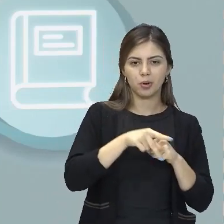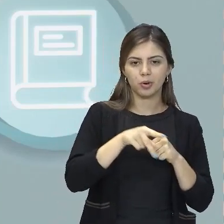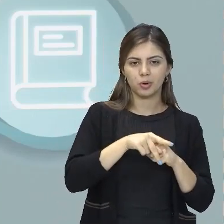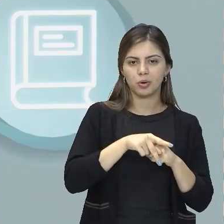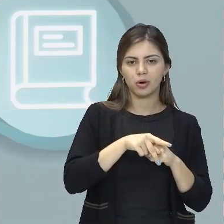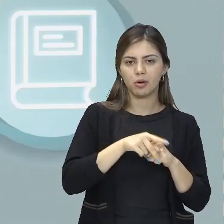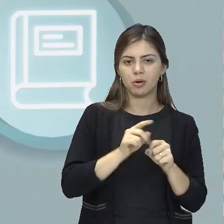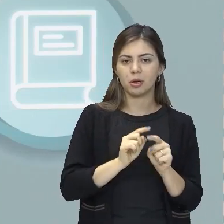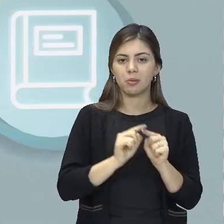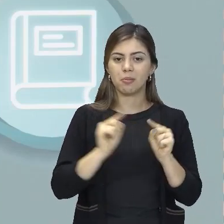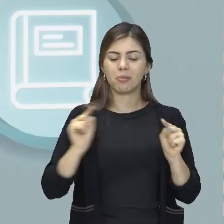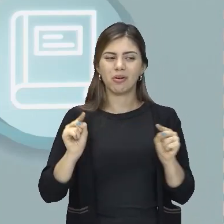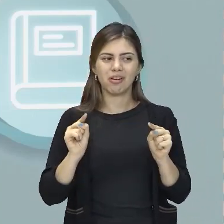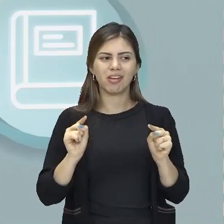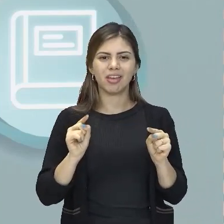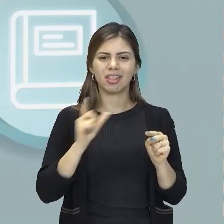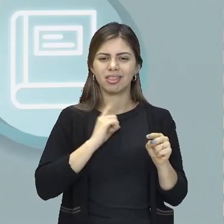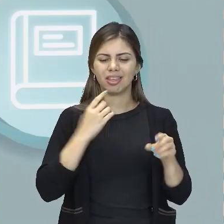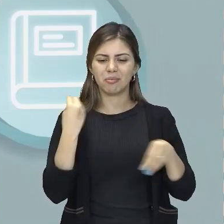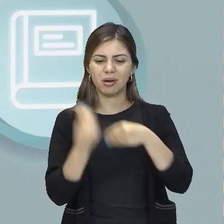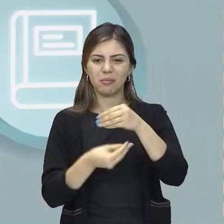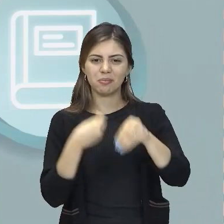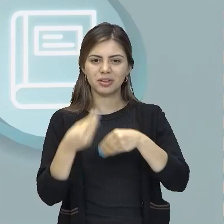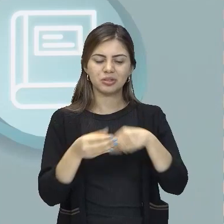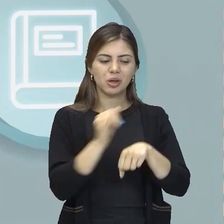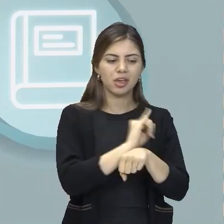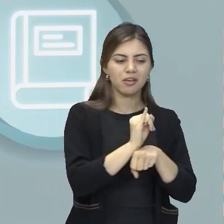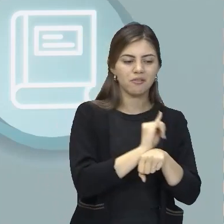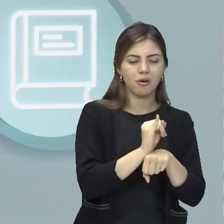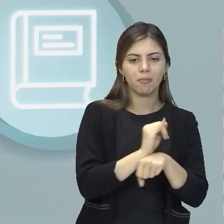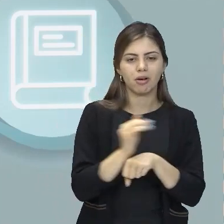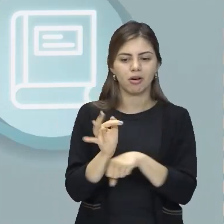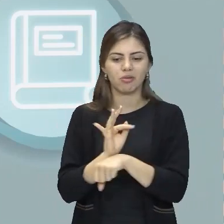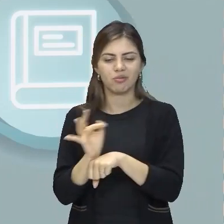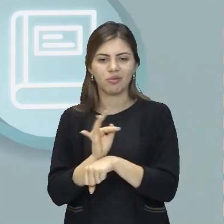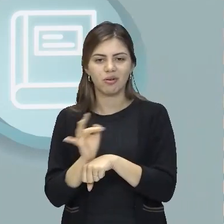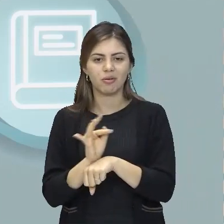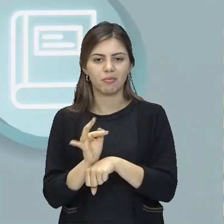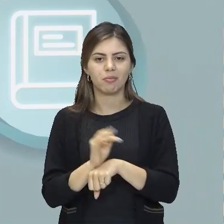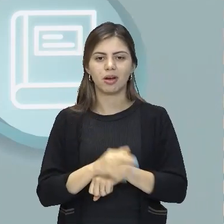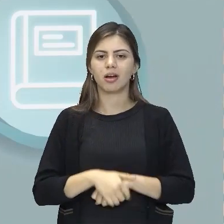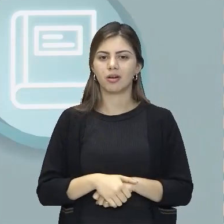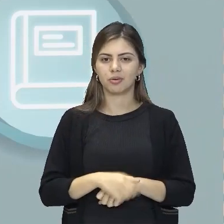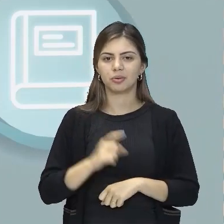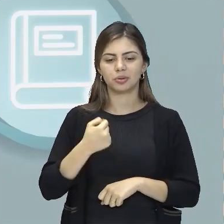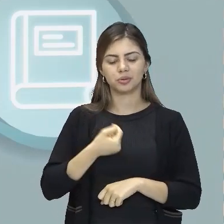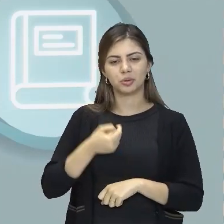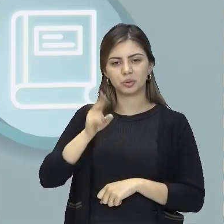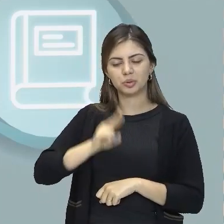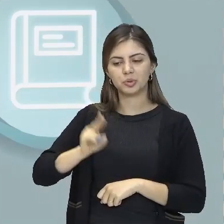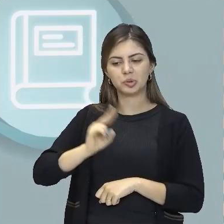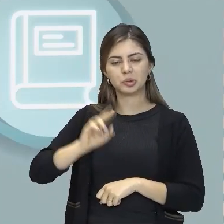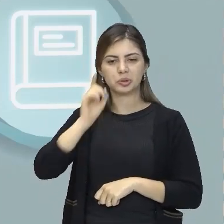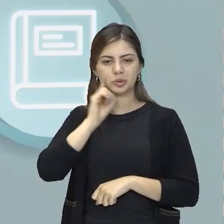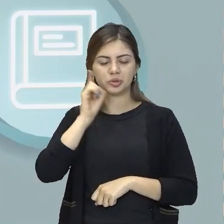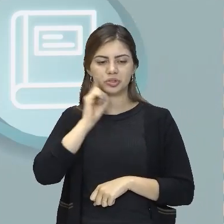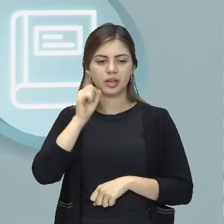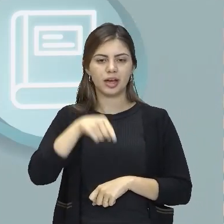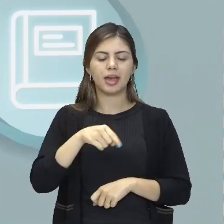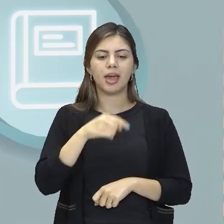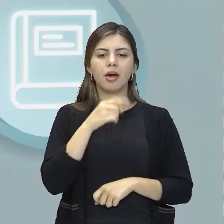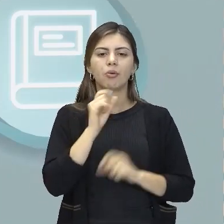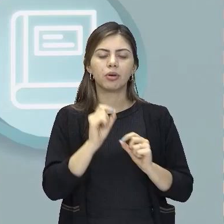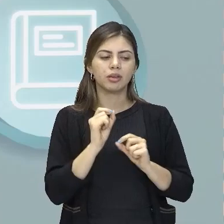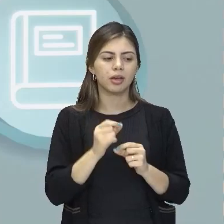final ele se deixa disso, camarada, me dá um cigarro, porque é assim que a gente fala no nosso dia a dia. Então ele foca ali uma linguagem